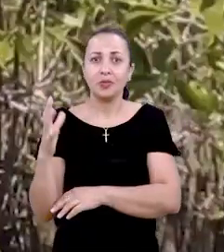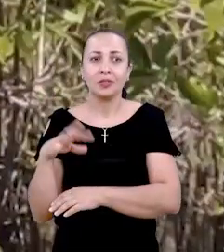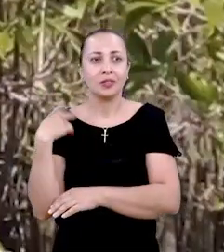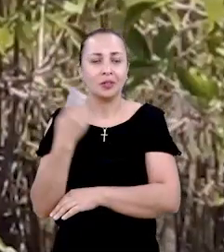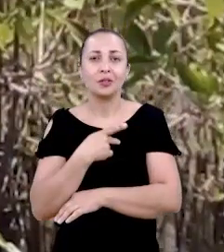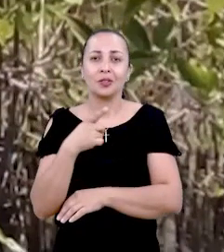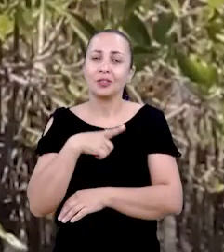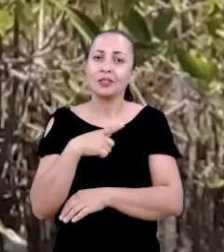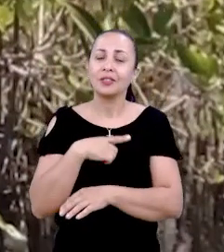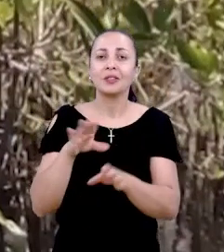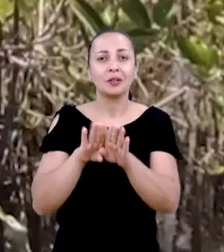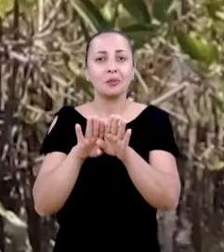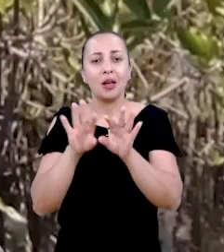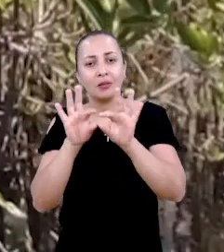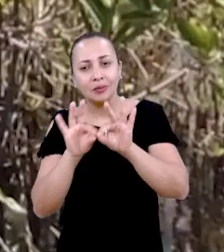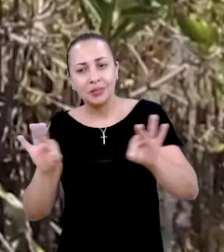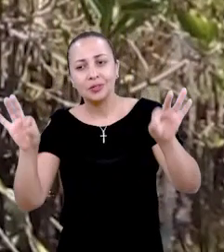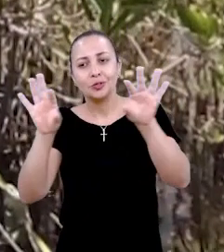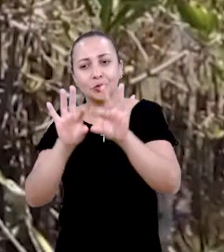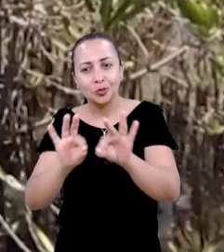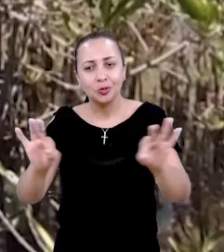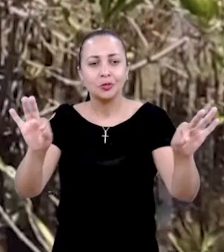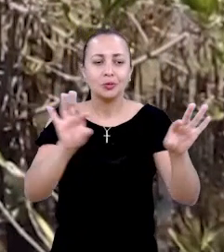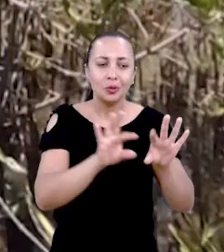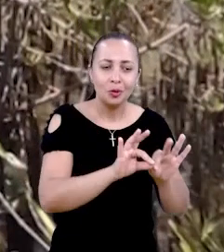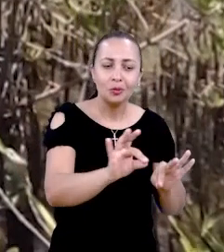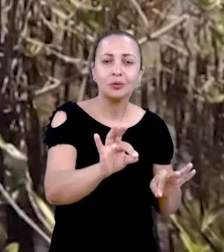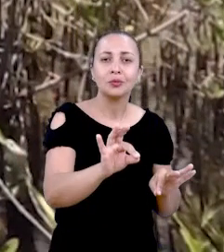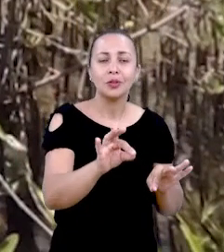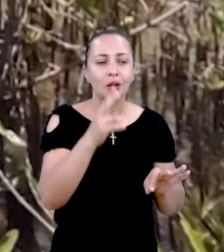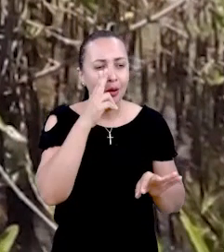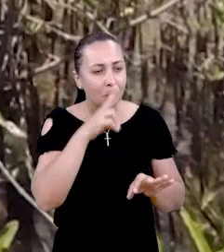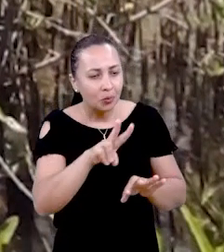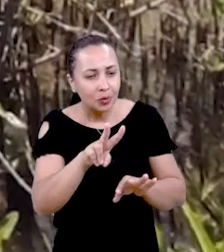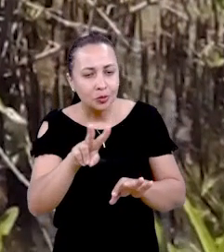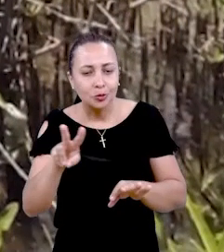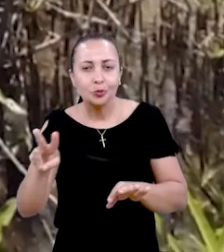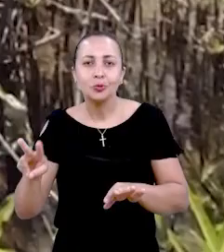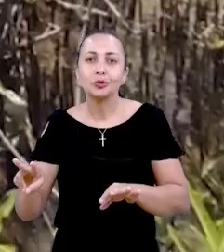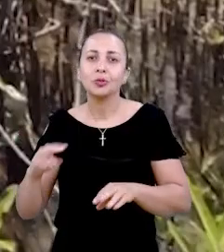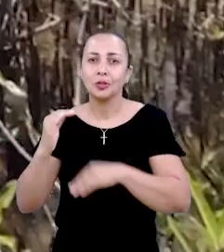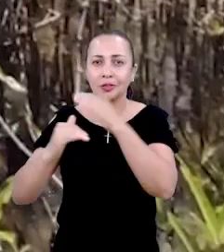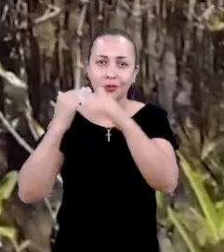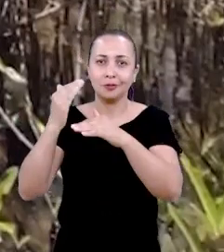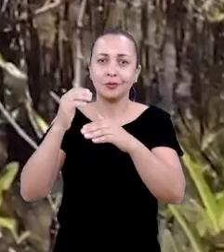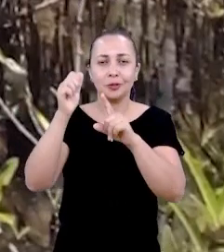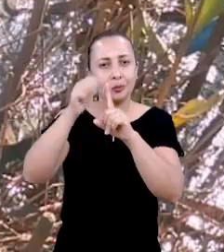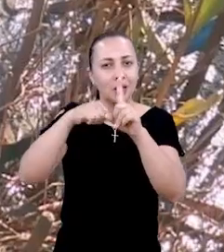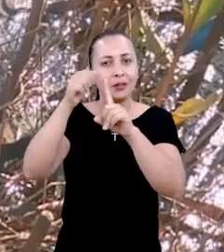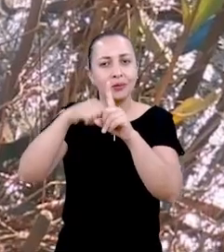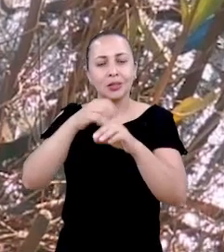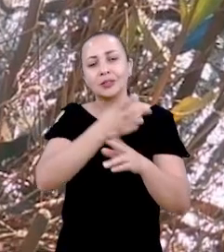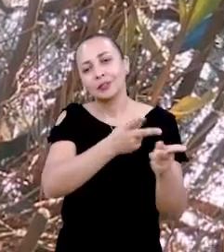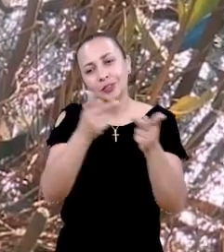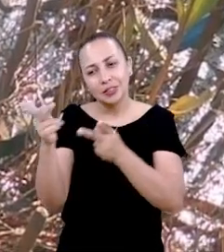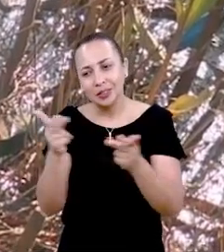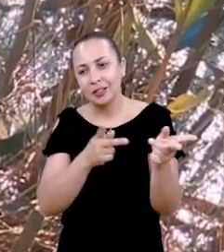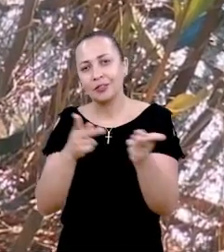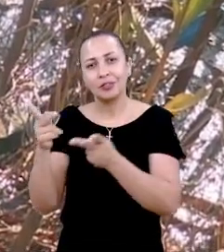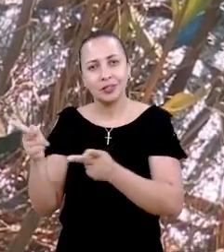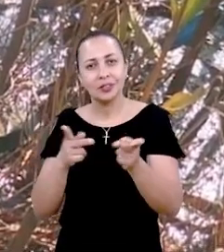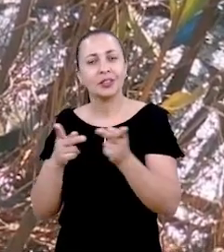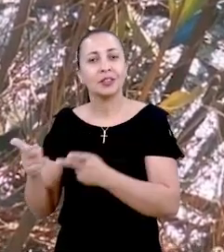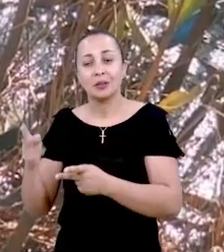e a gente também mediu, monitorou o crescimento delas, né? De mês em mês a gente fazia campanhas ao